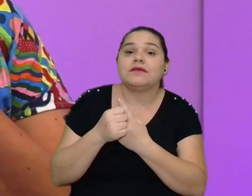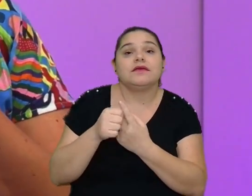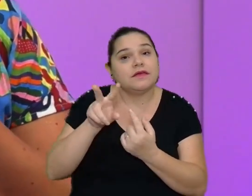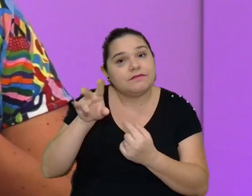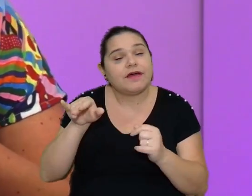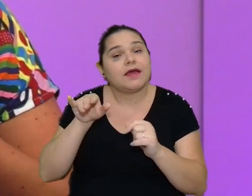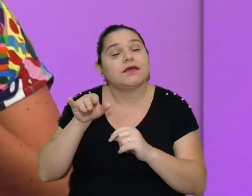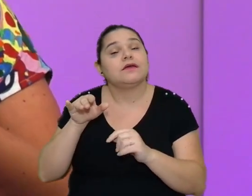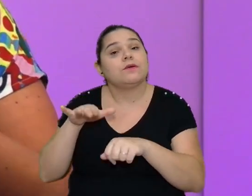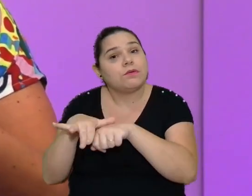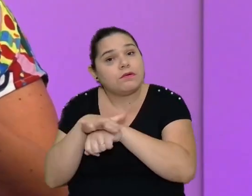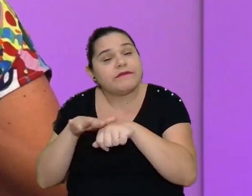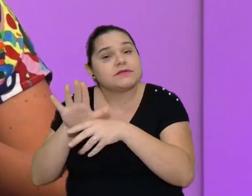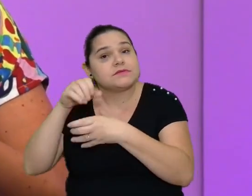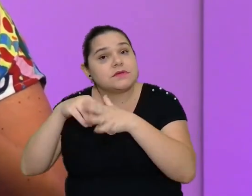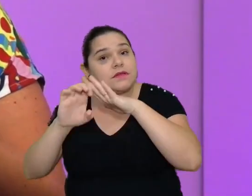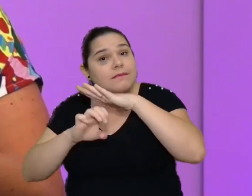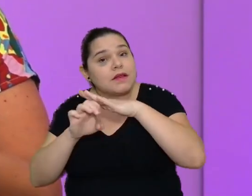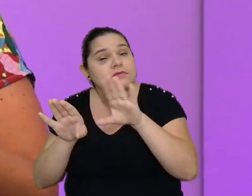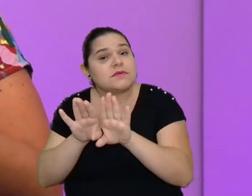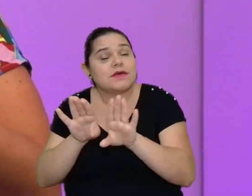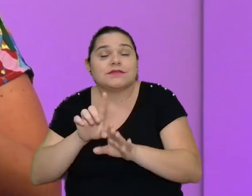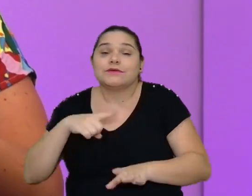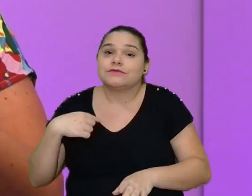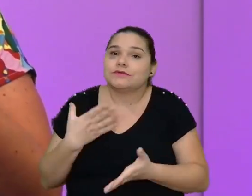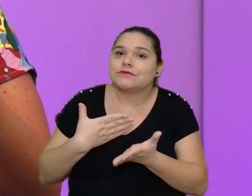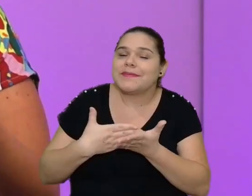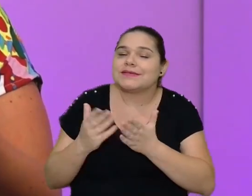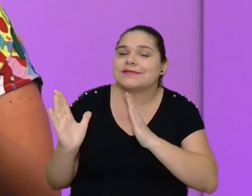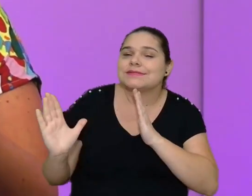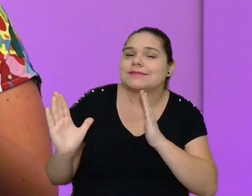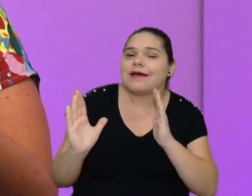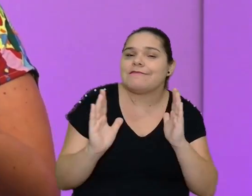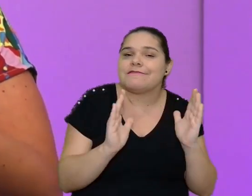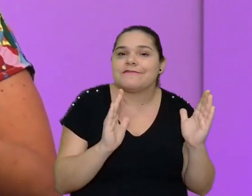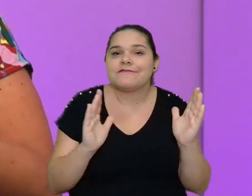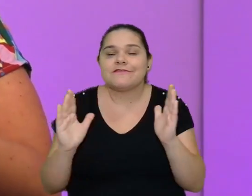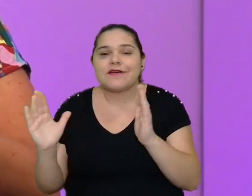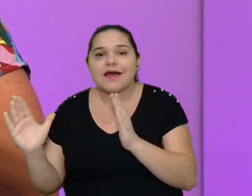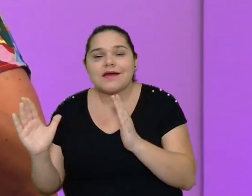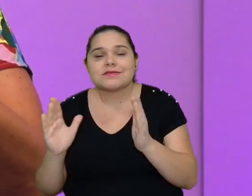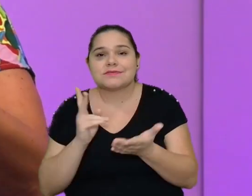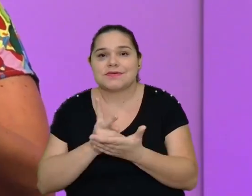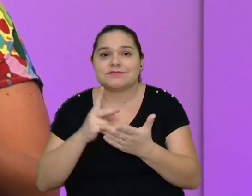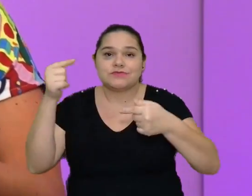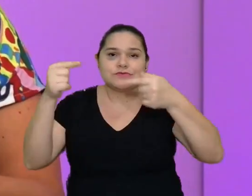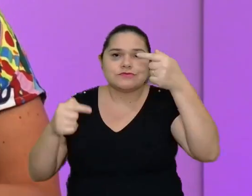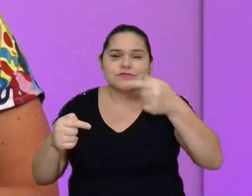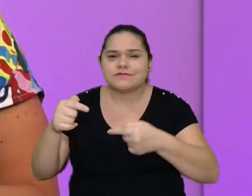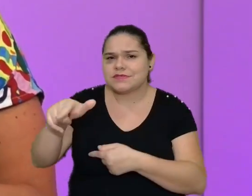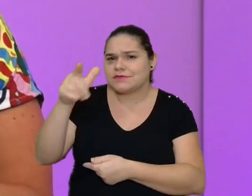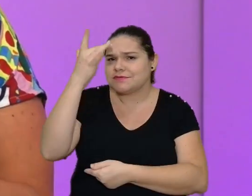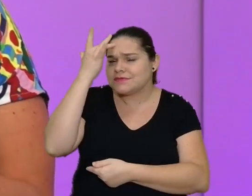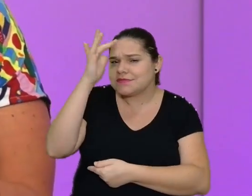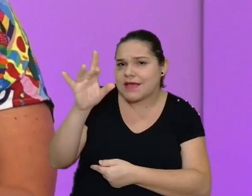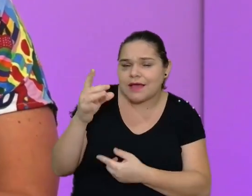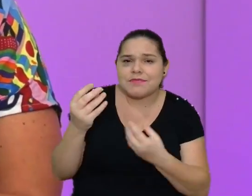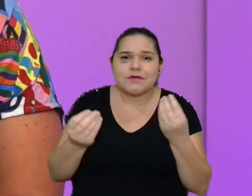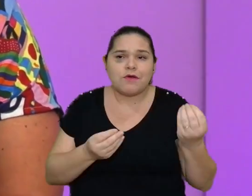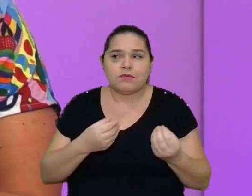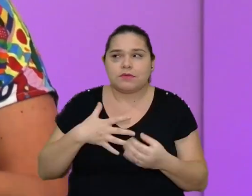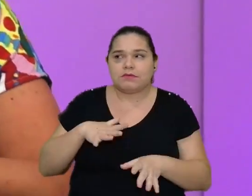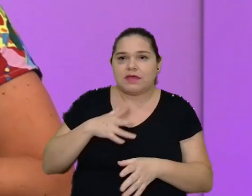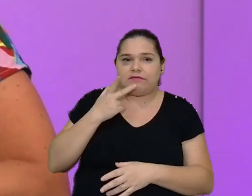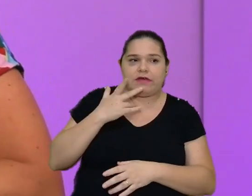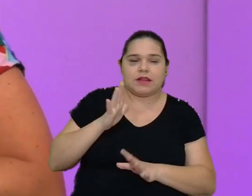mesmos, né? A gente começa a chegar nessa fase, ainda, por mais que se discuta, você não sabe direito qual é o sintoma, o que, que você está, você não quer falar, então tem